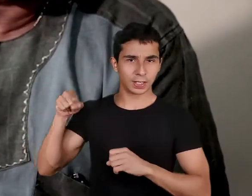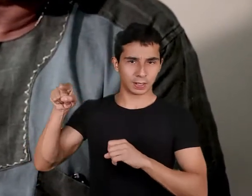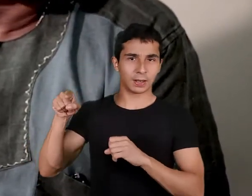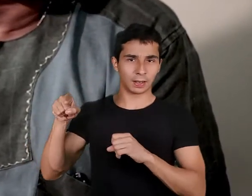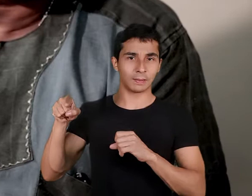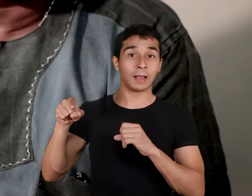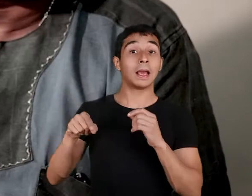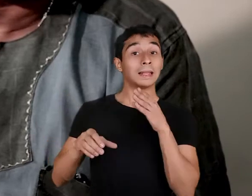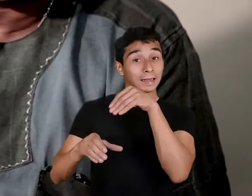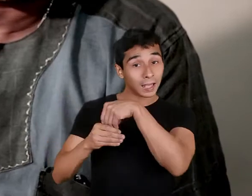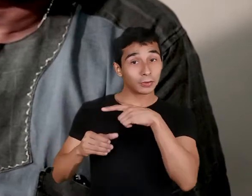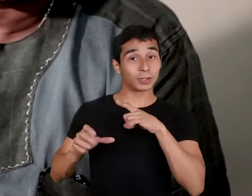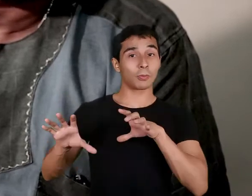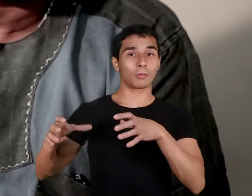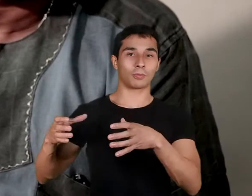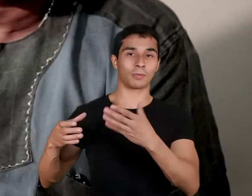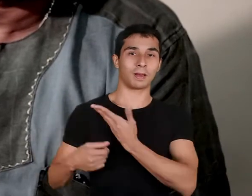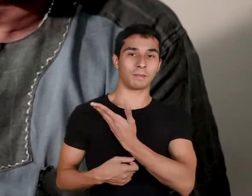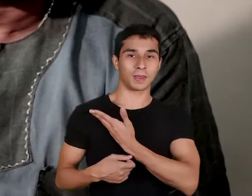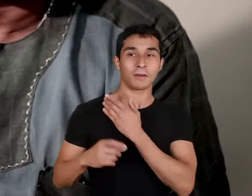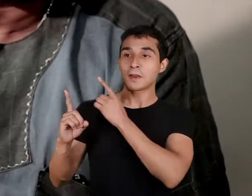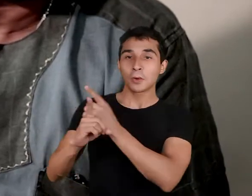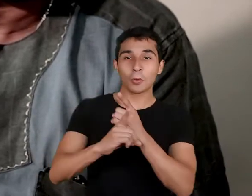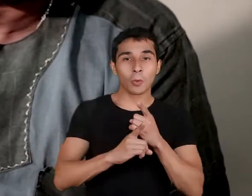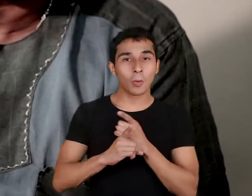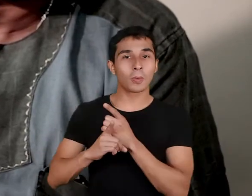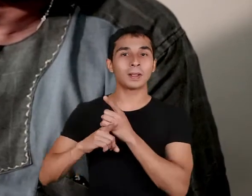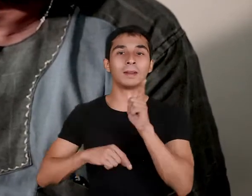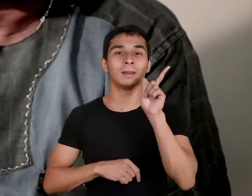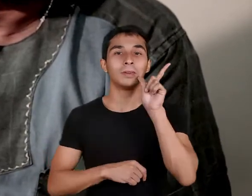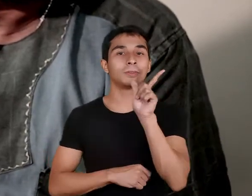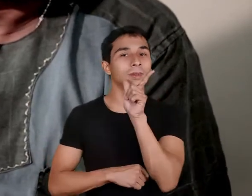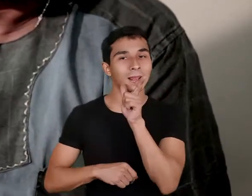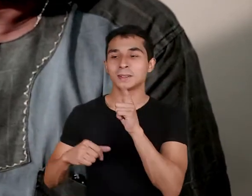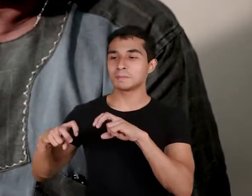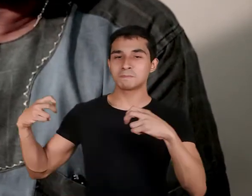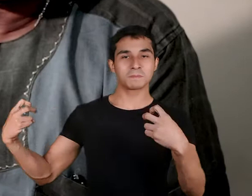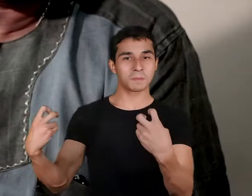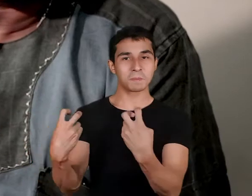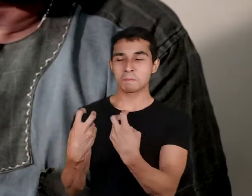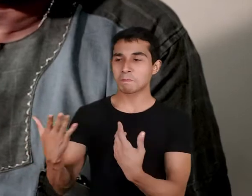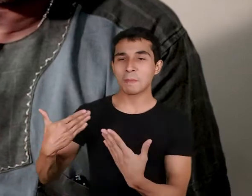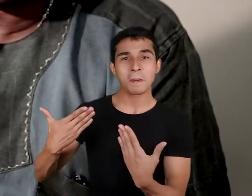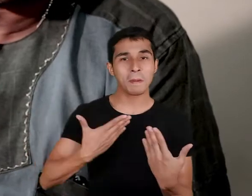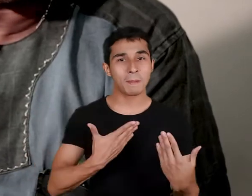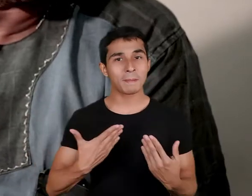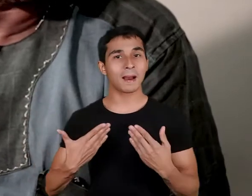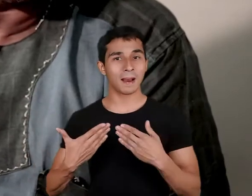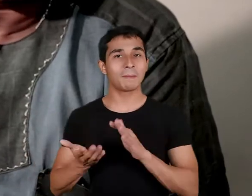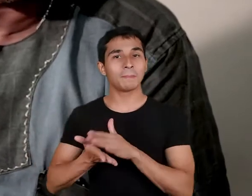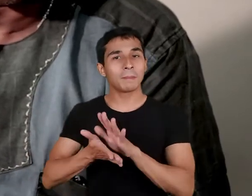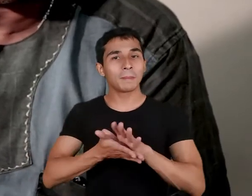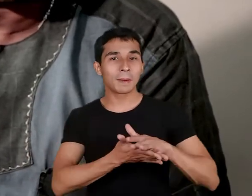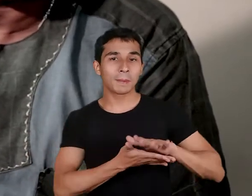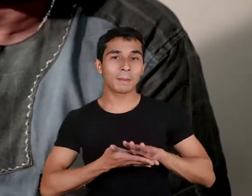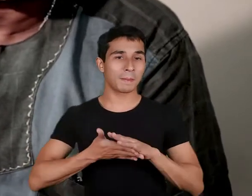a gente tinha um grupo de amigos onde a gente se encontrava numa lanchonete ali. E tocava,